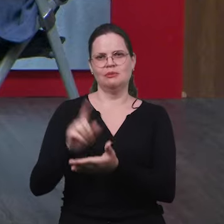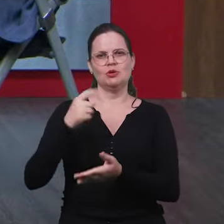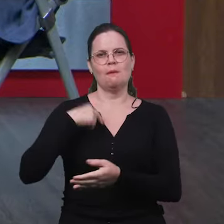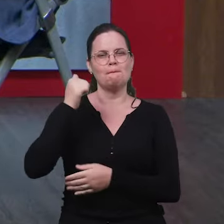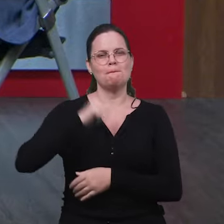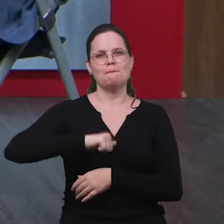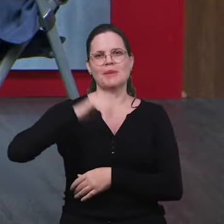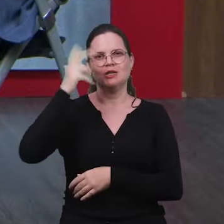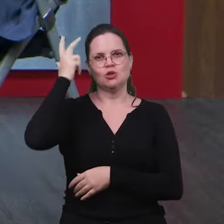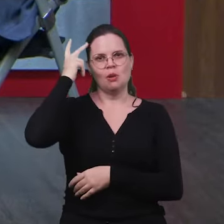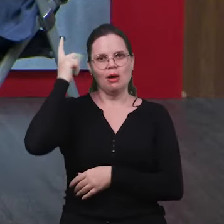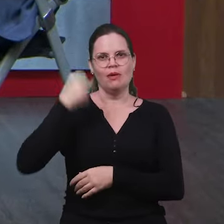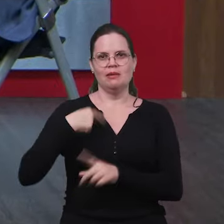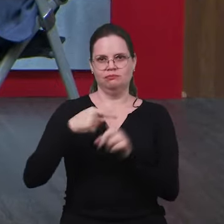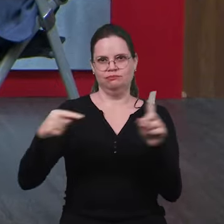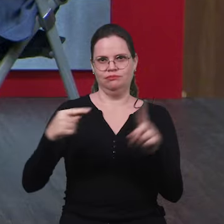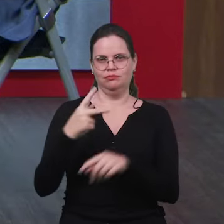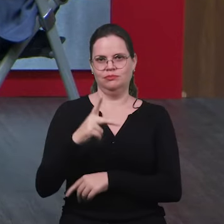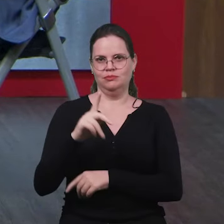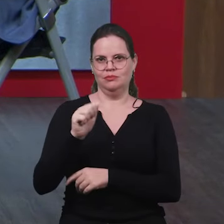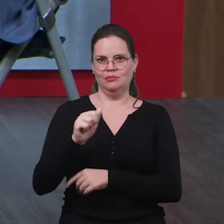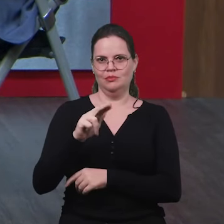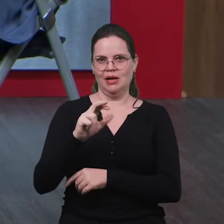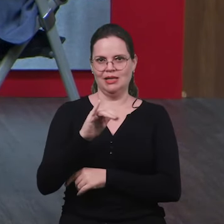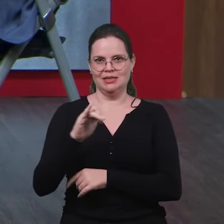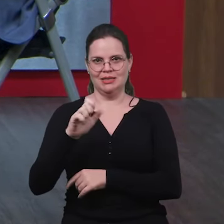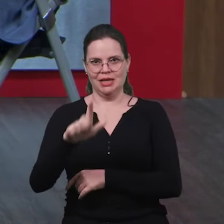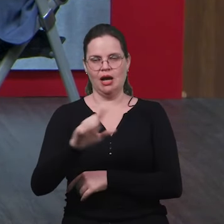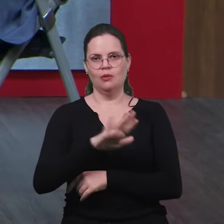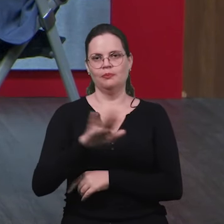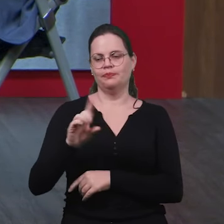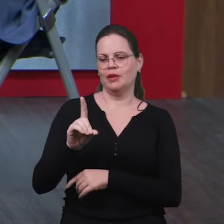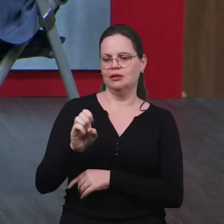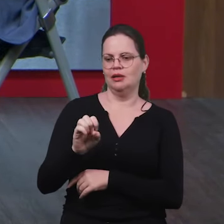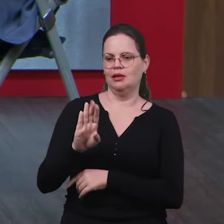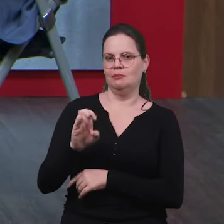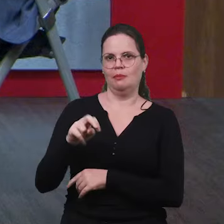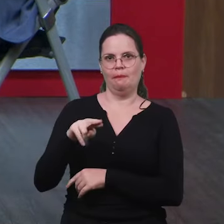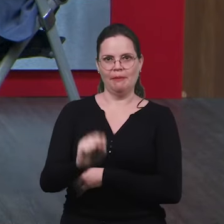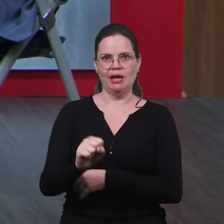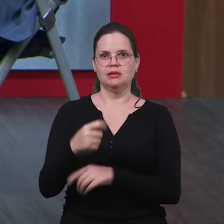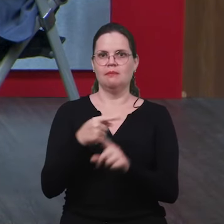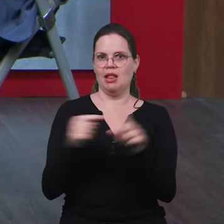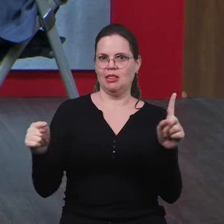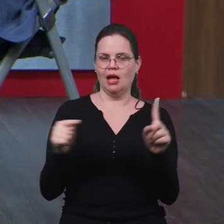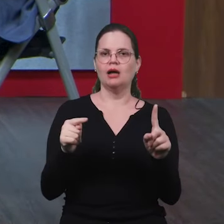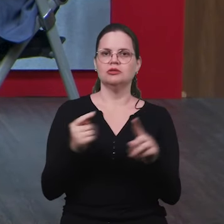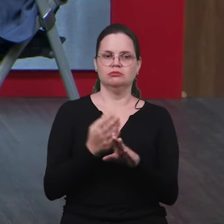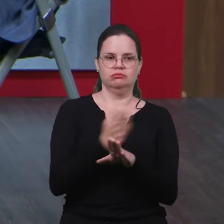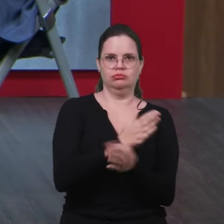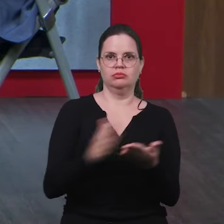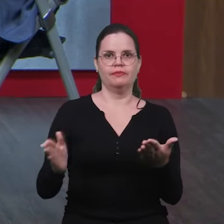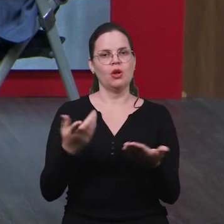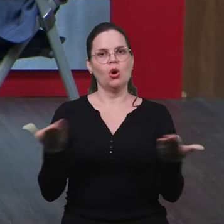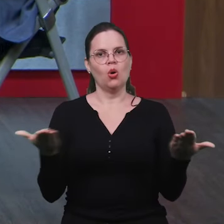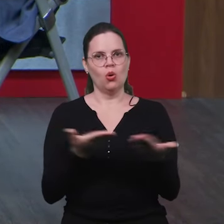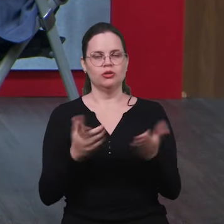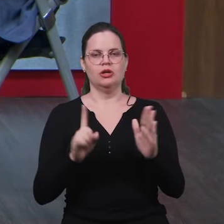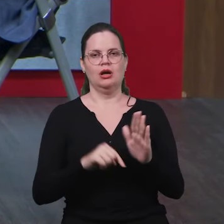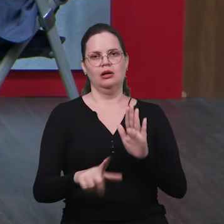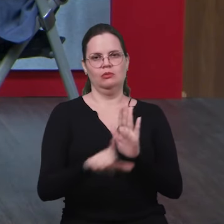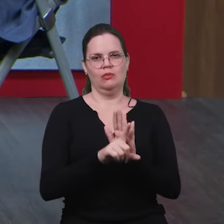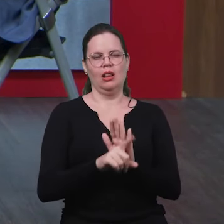de comunhão parcial de bens, Isso. Vai ter alguma mudança significativa? Vamos ter sim. A comunhão parcial de bens atualmente é o regime legal. Na verdade,